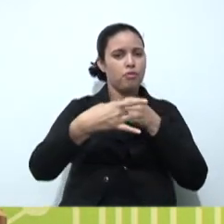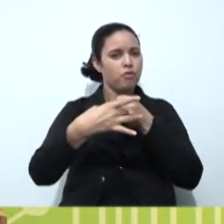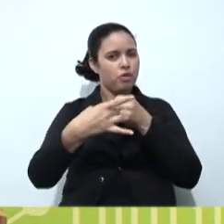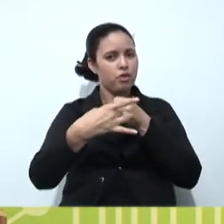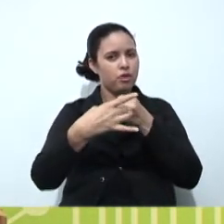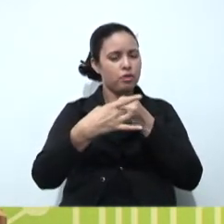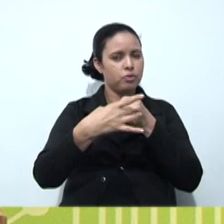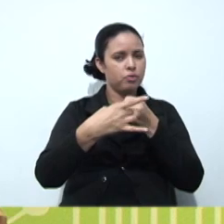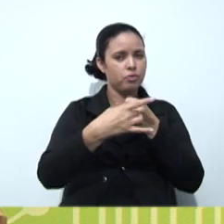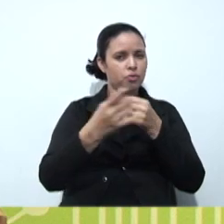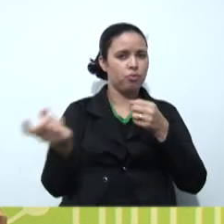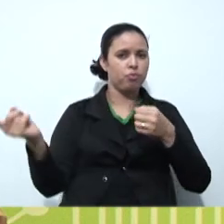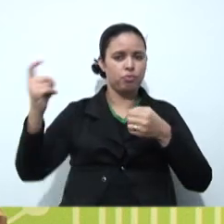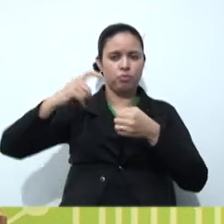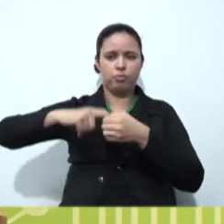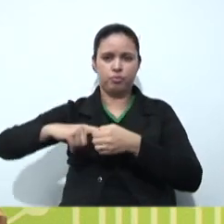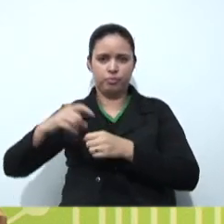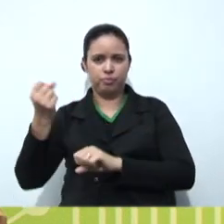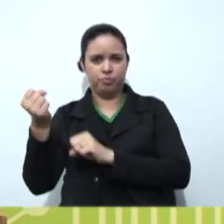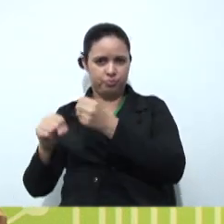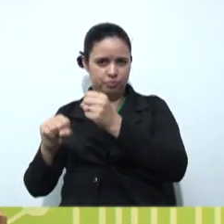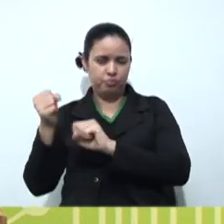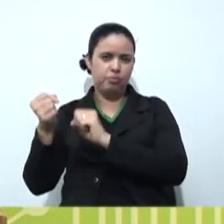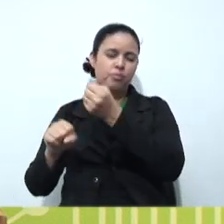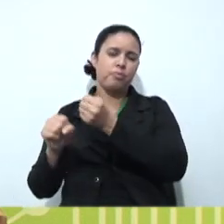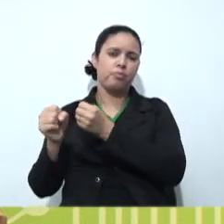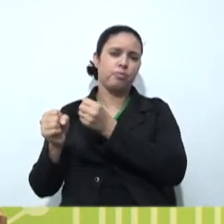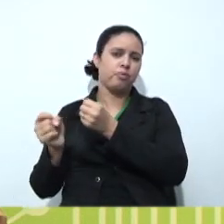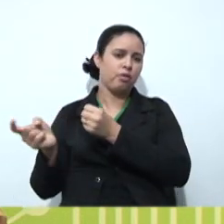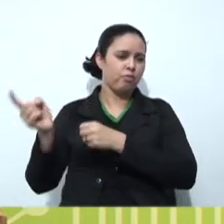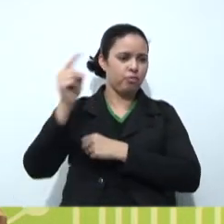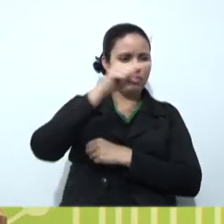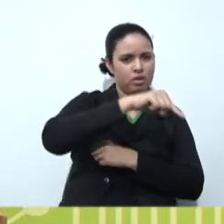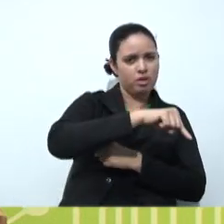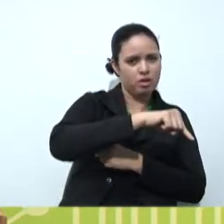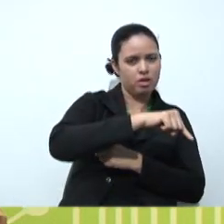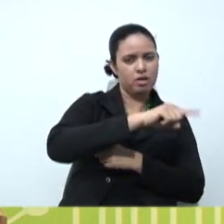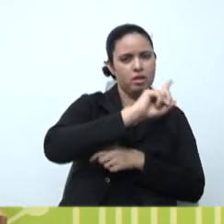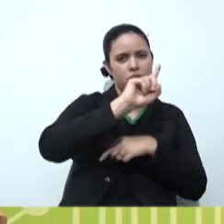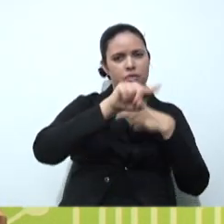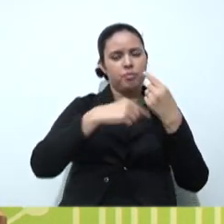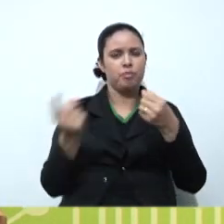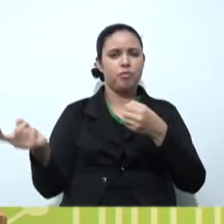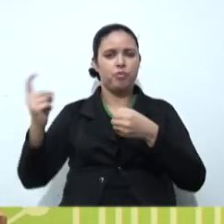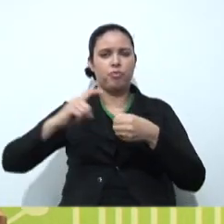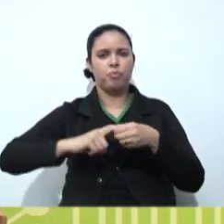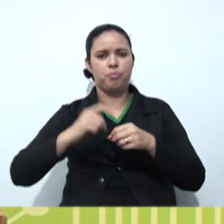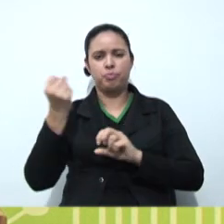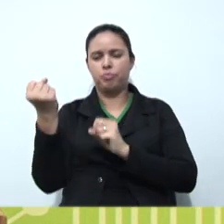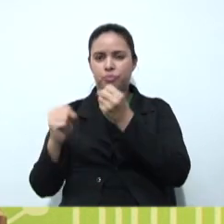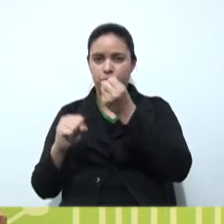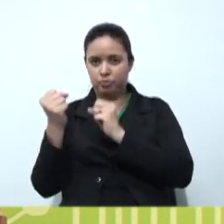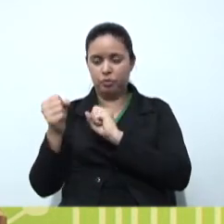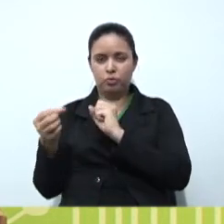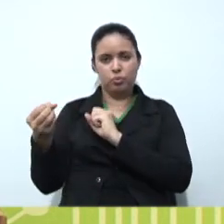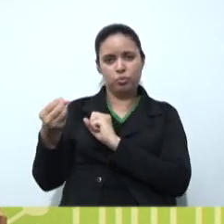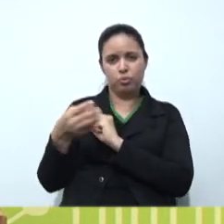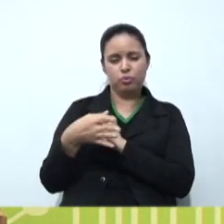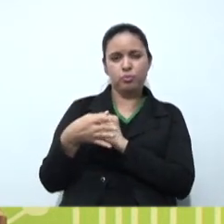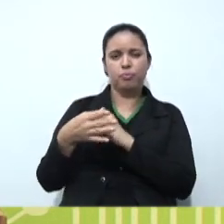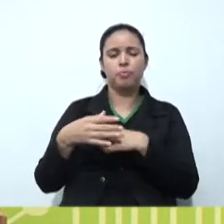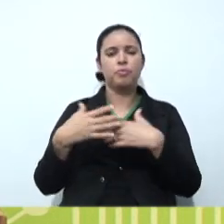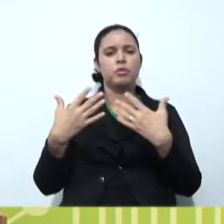desses agrotóxicos, dessas embalagens, retornam ao produtor para que ele reutilize para uma nova embalagem ou novo produto. Ele não